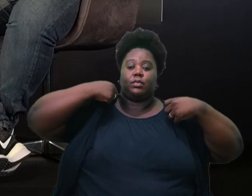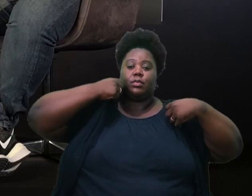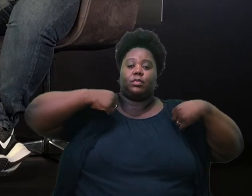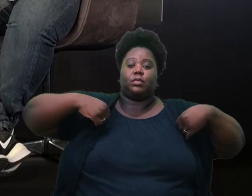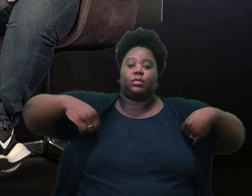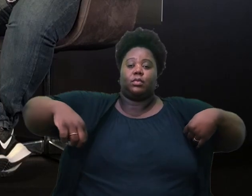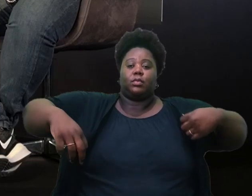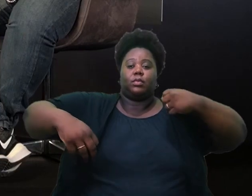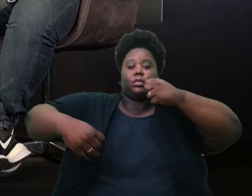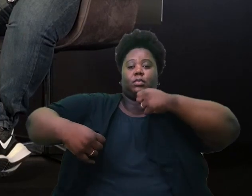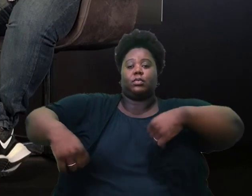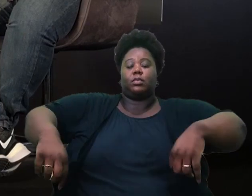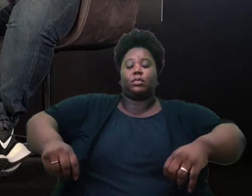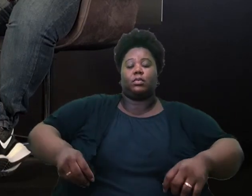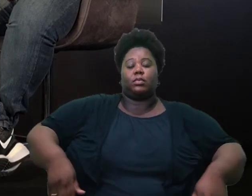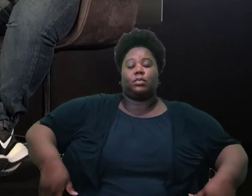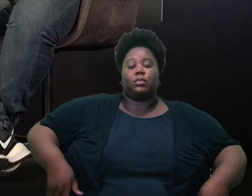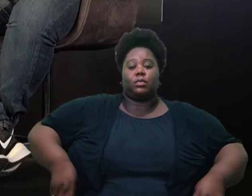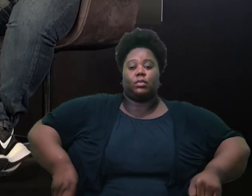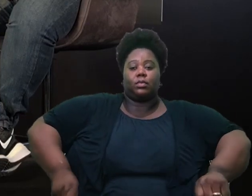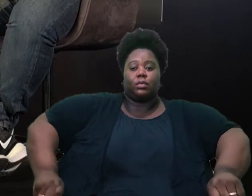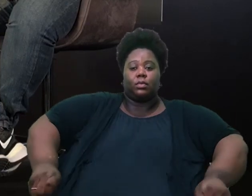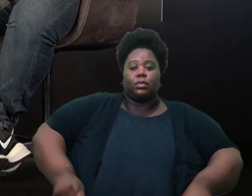momentos, que